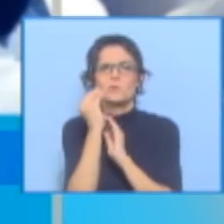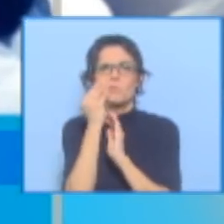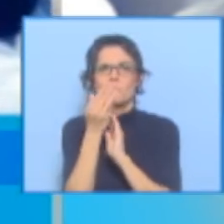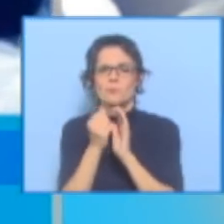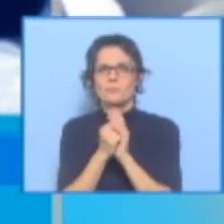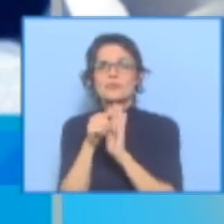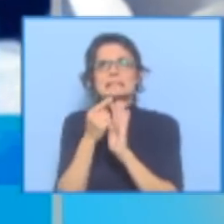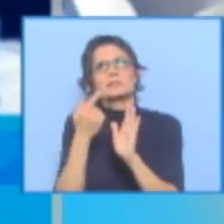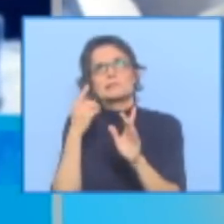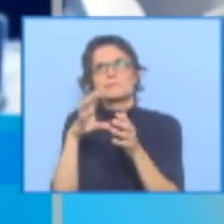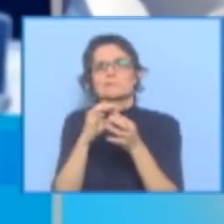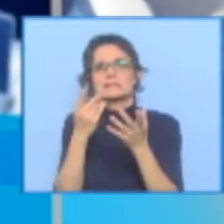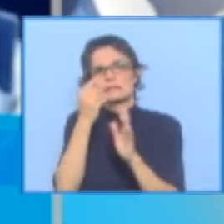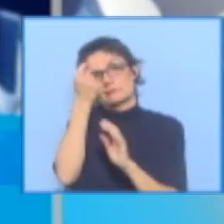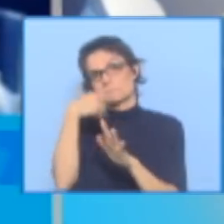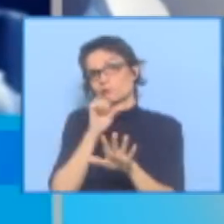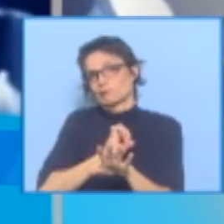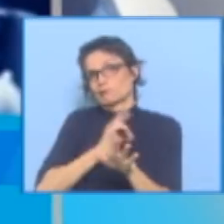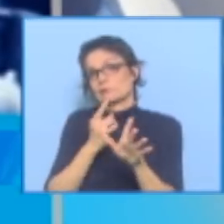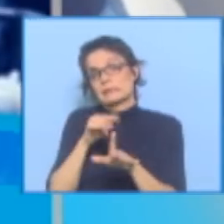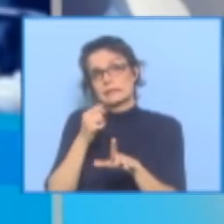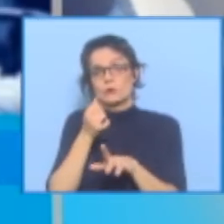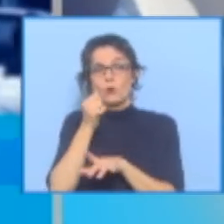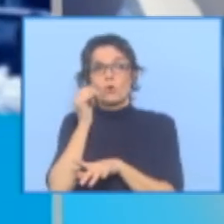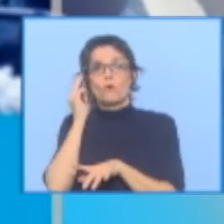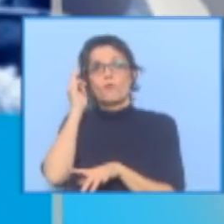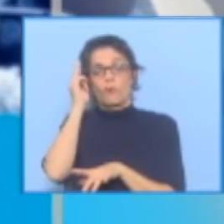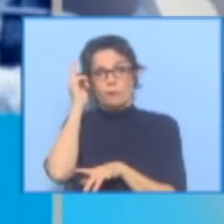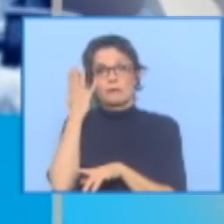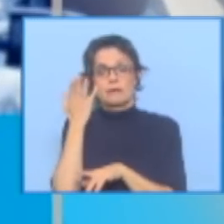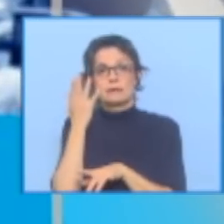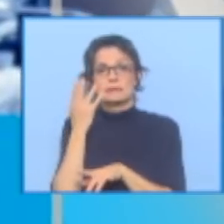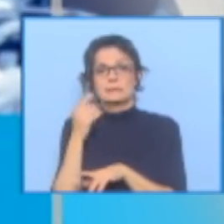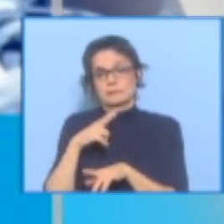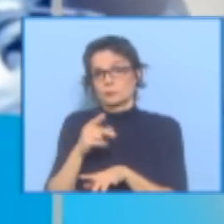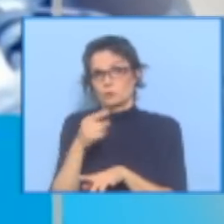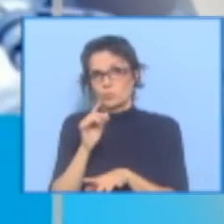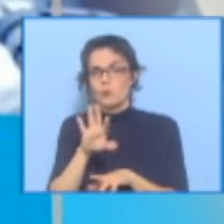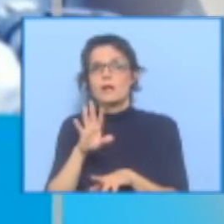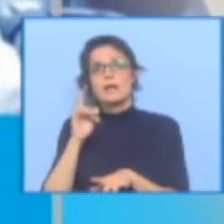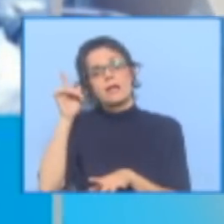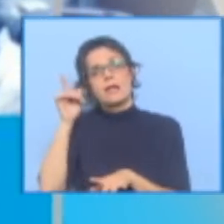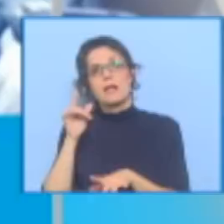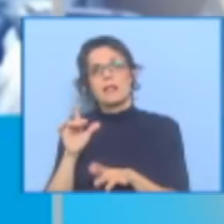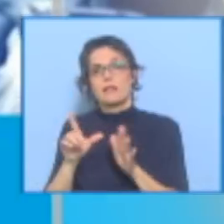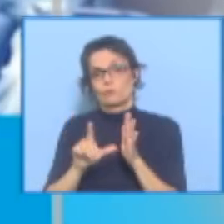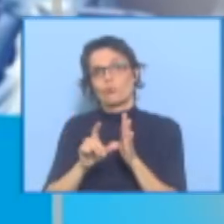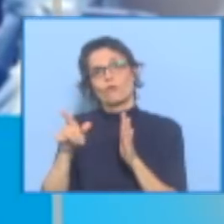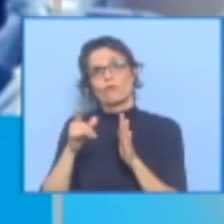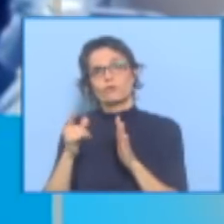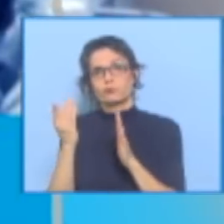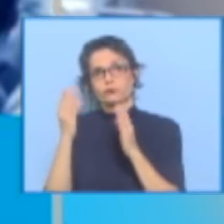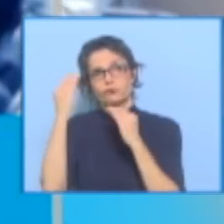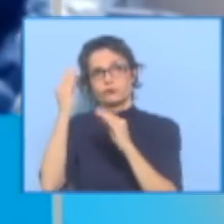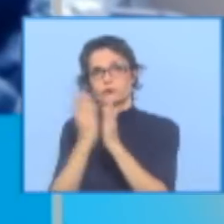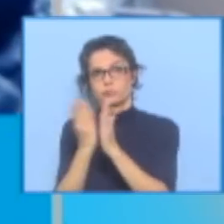minha história. Eu sou madeirense, não sou daqui de Lisboa, e lá na Madeira estava no seminário do Funchal. Depois fiz lá o secundário,